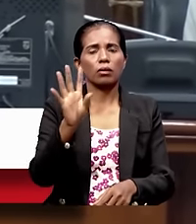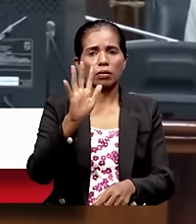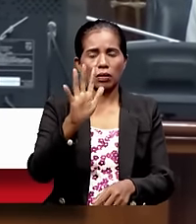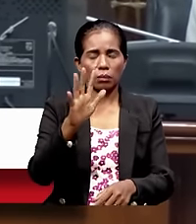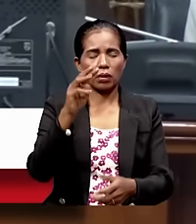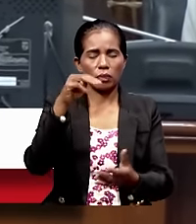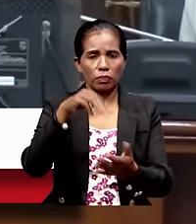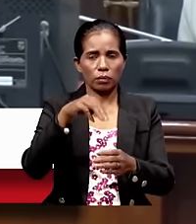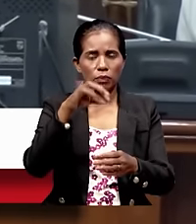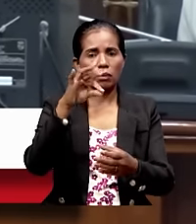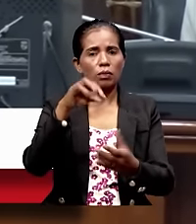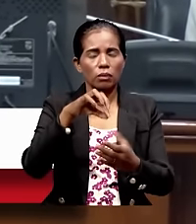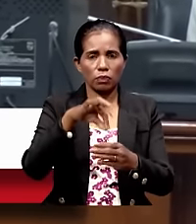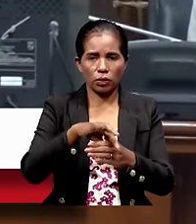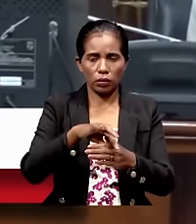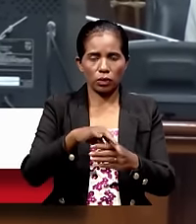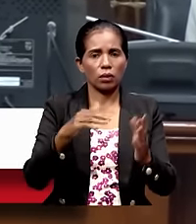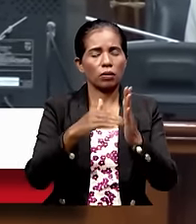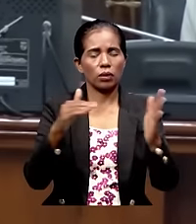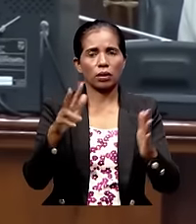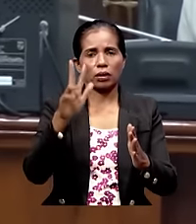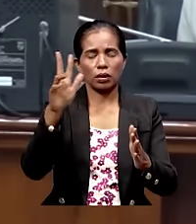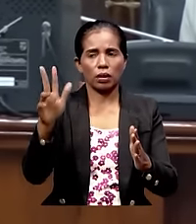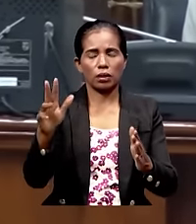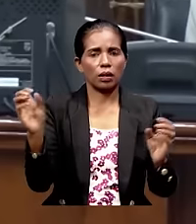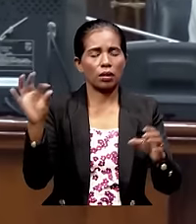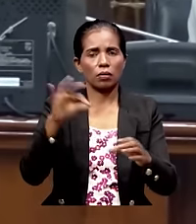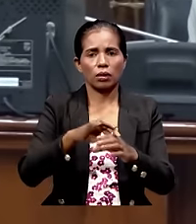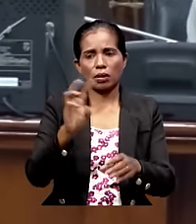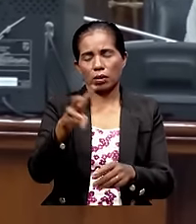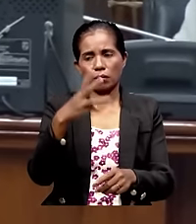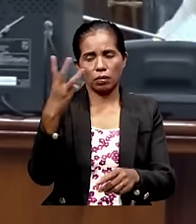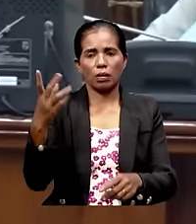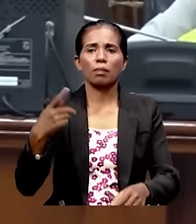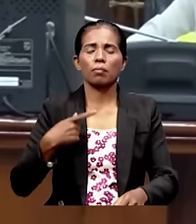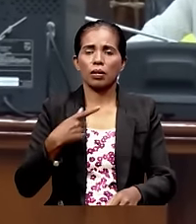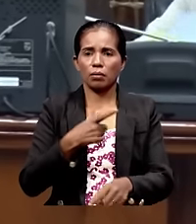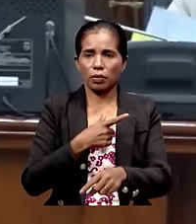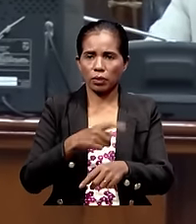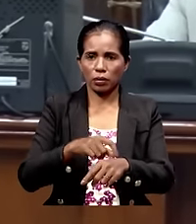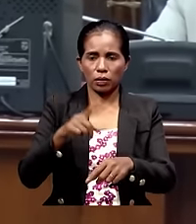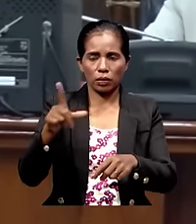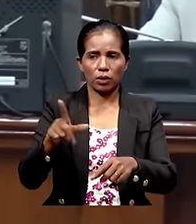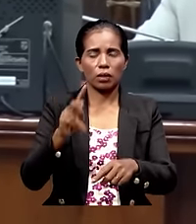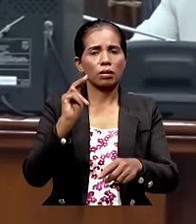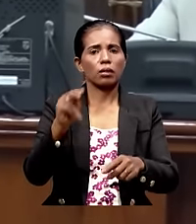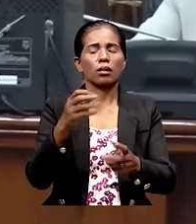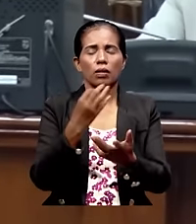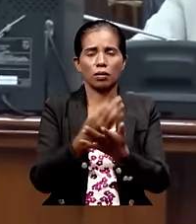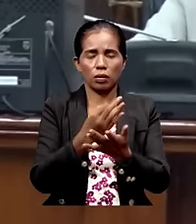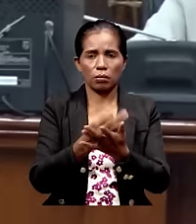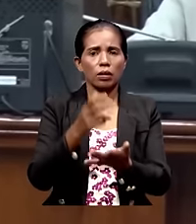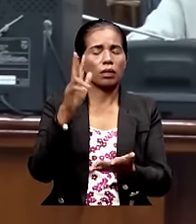3, abstenção 16. Nebe, Parlamento Nacional, nia orçamento